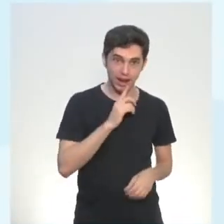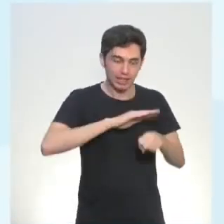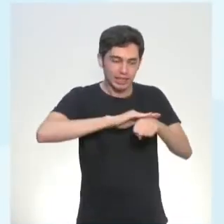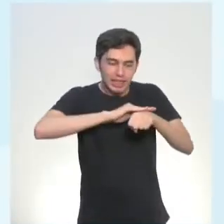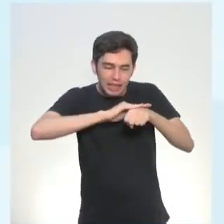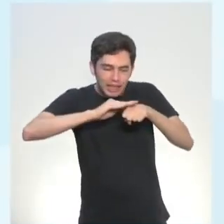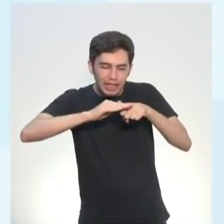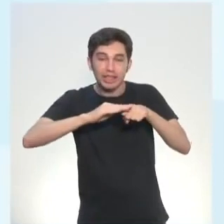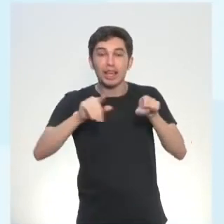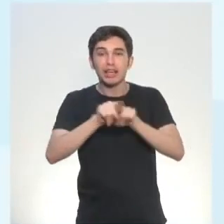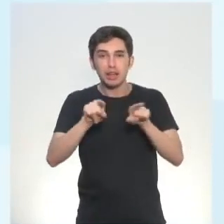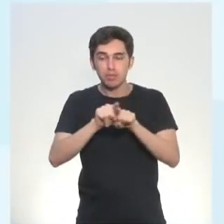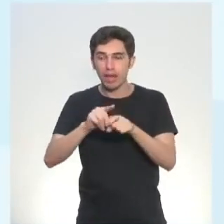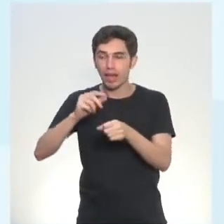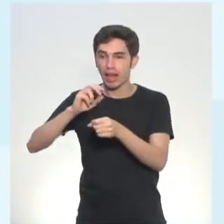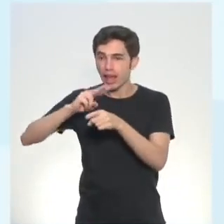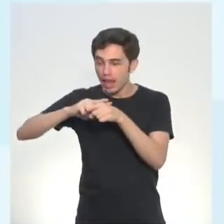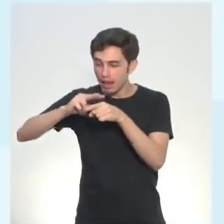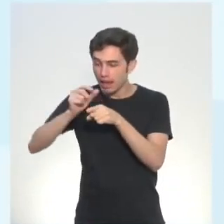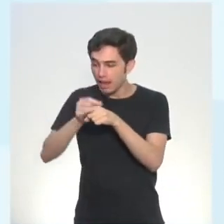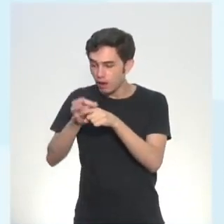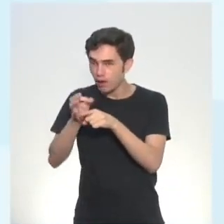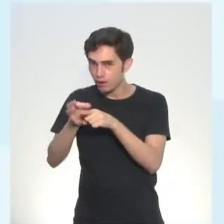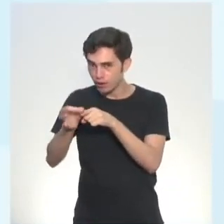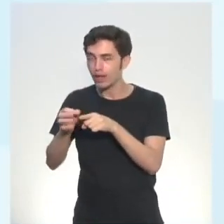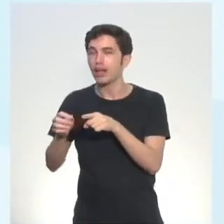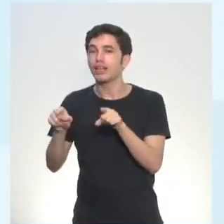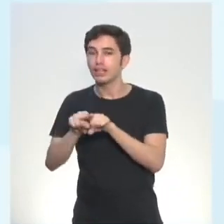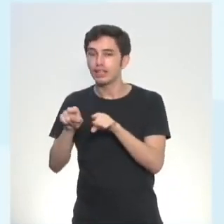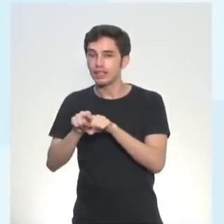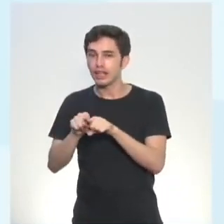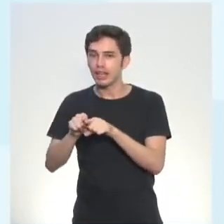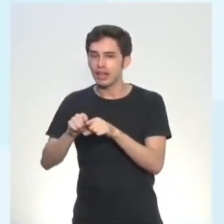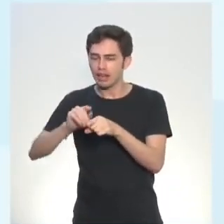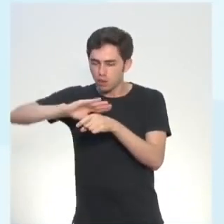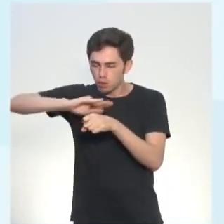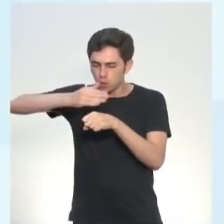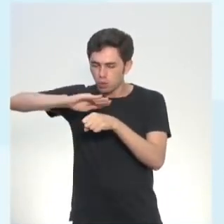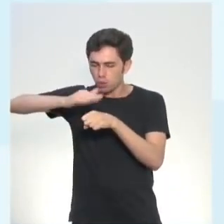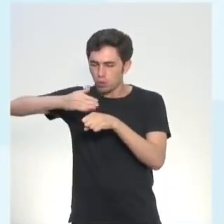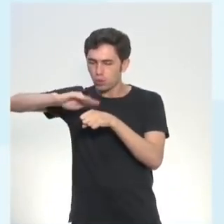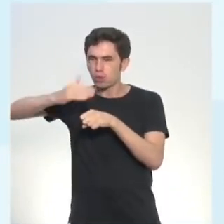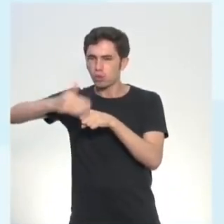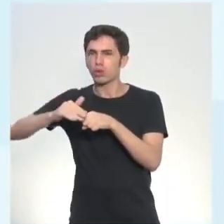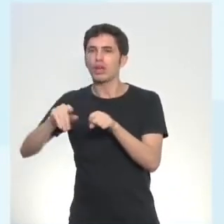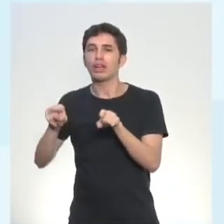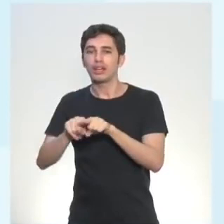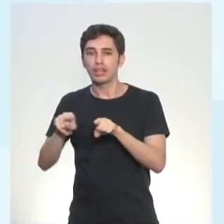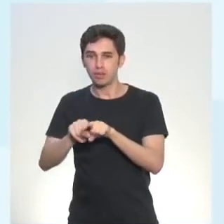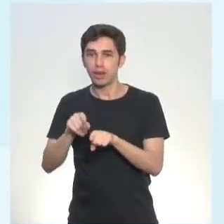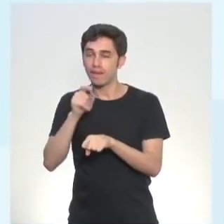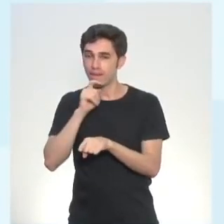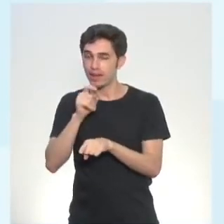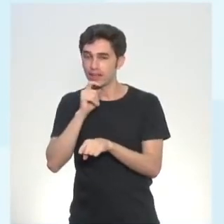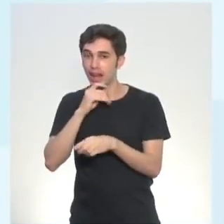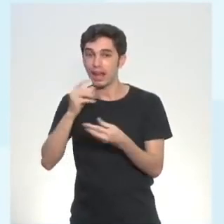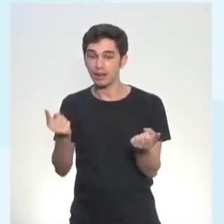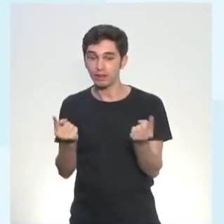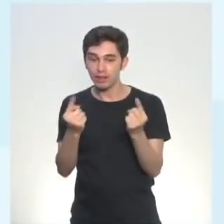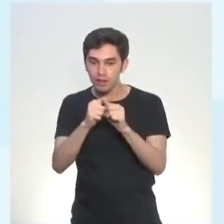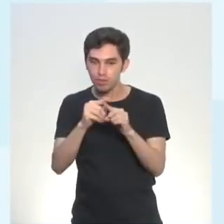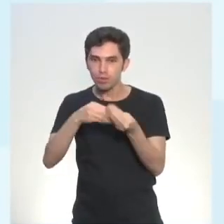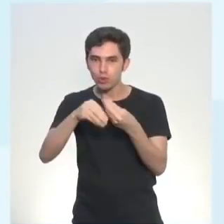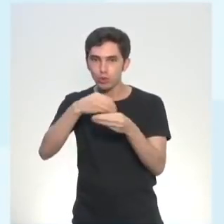lisas. E ervilhas verdes e rugosas, também puras. Quando essas ervilhas se cruzaram, elas,